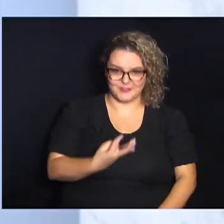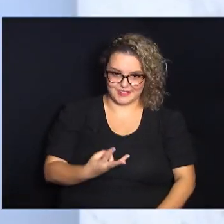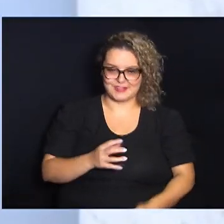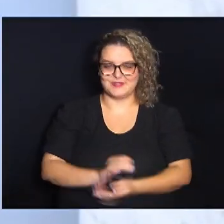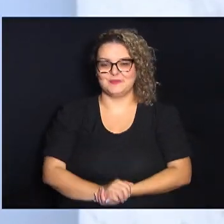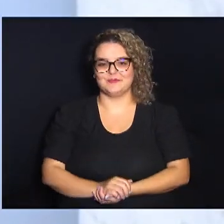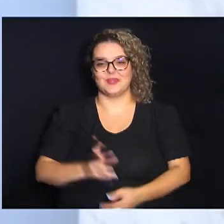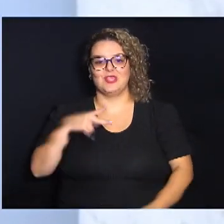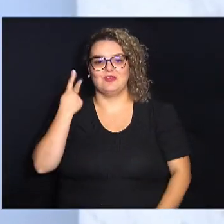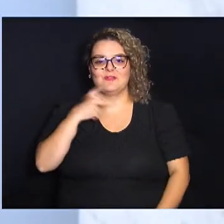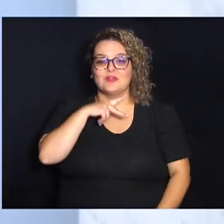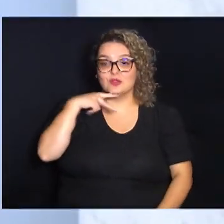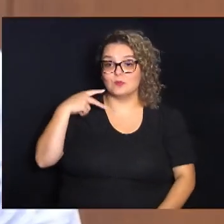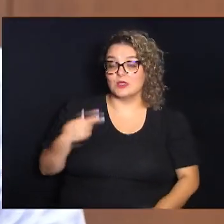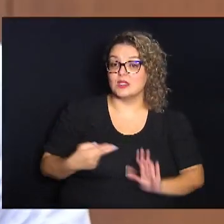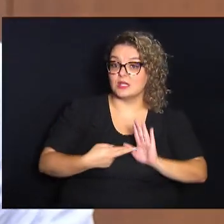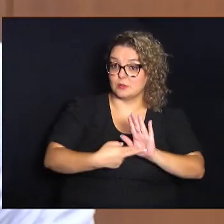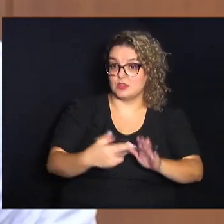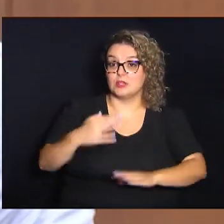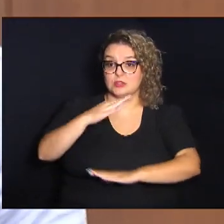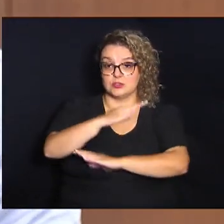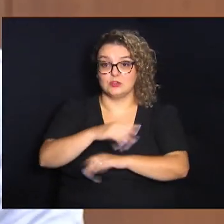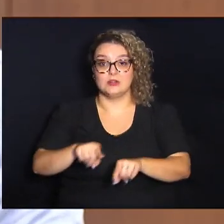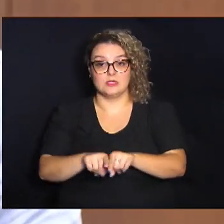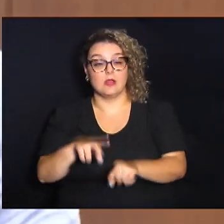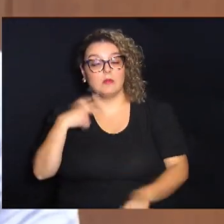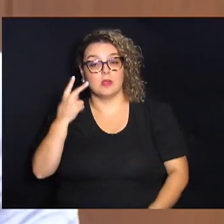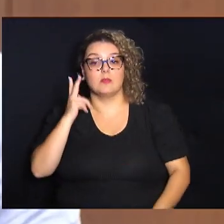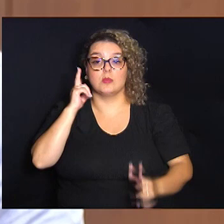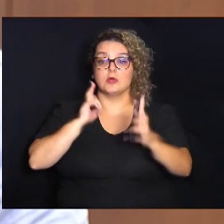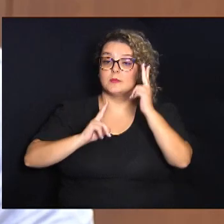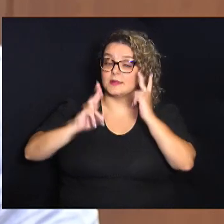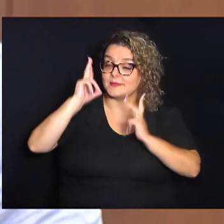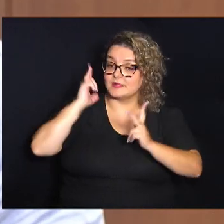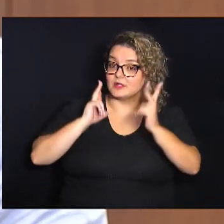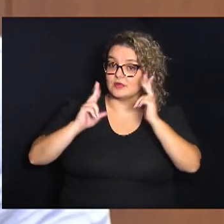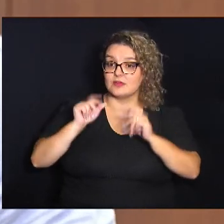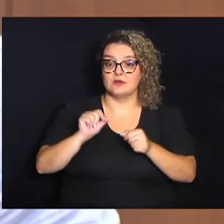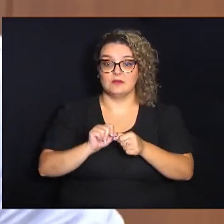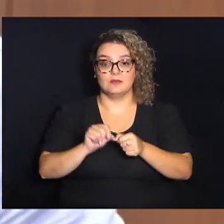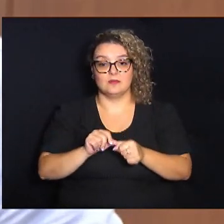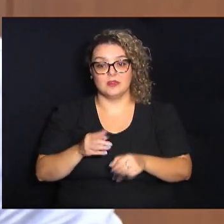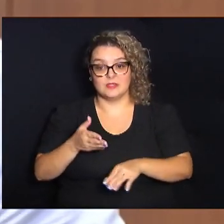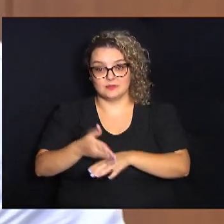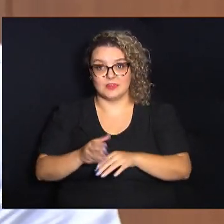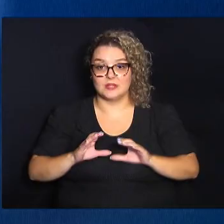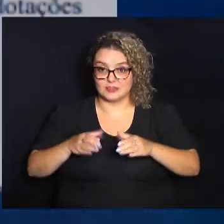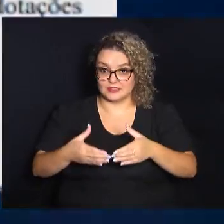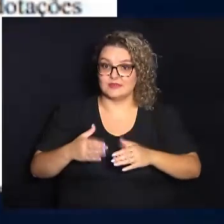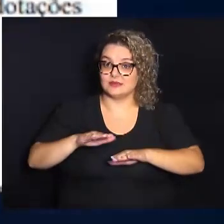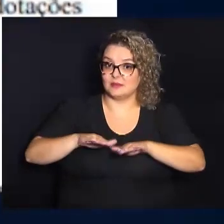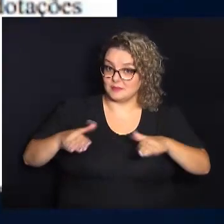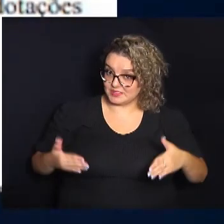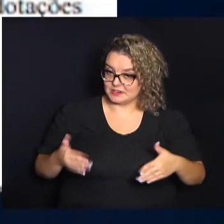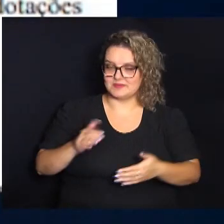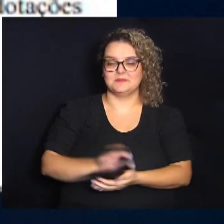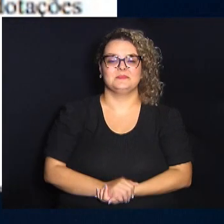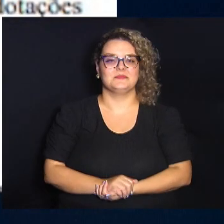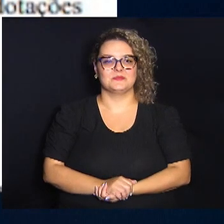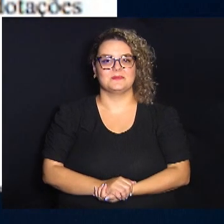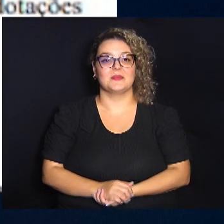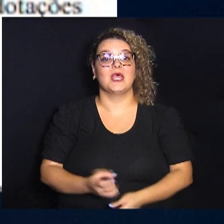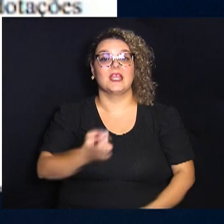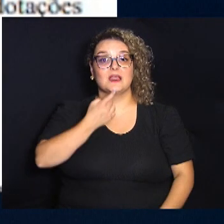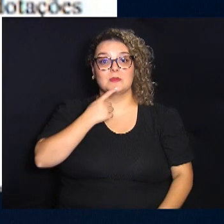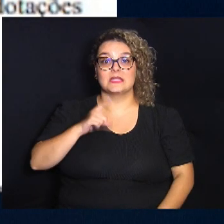Permínio Monteiro representou a Câmara. O também vereador Edivaldo Cabelo fez parte da composição da mesa. Em Campinas, existe a